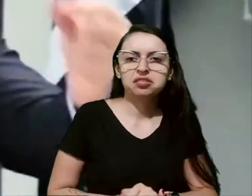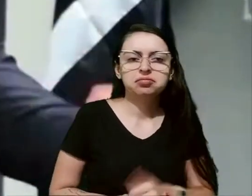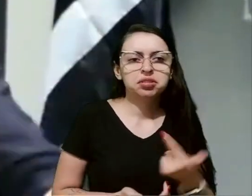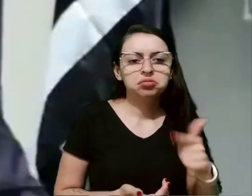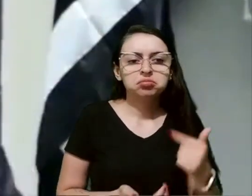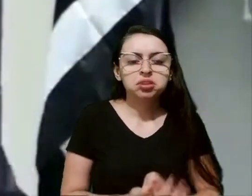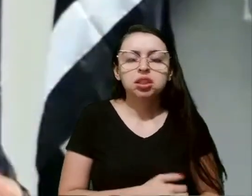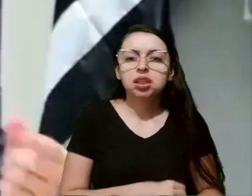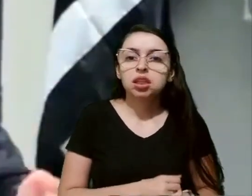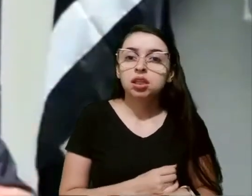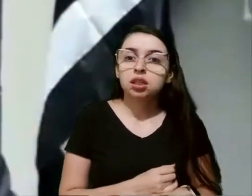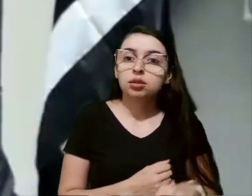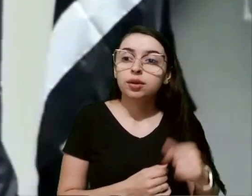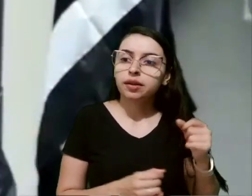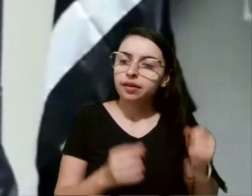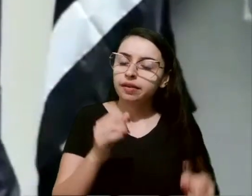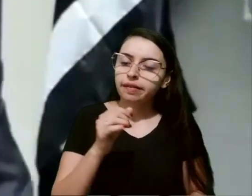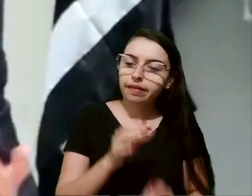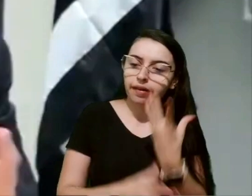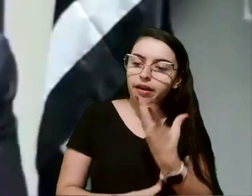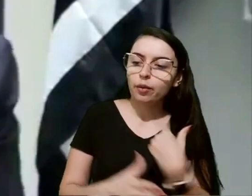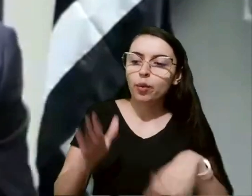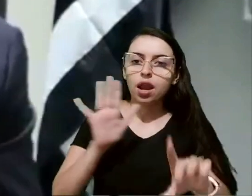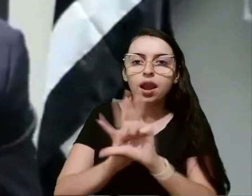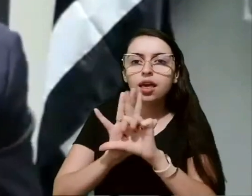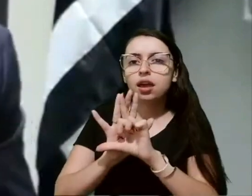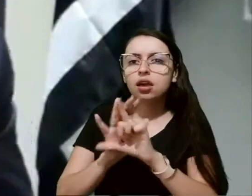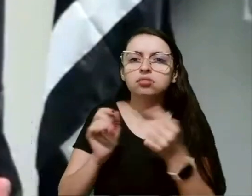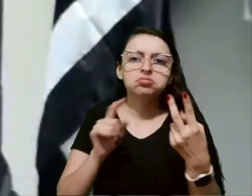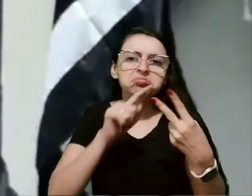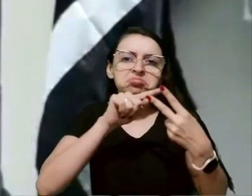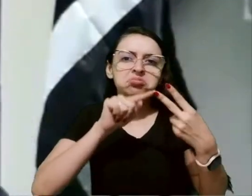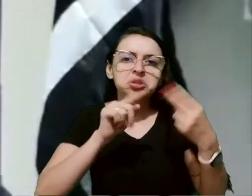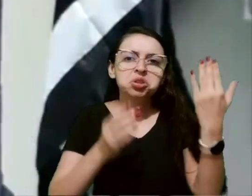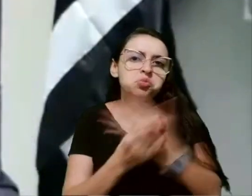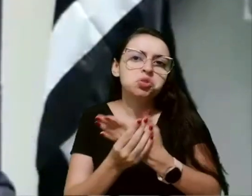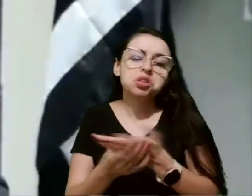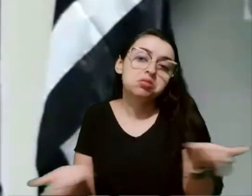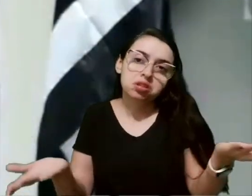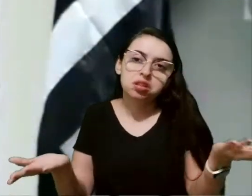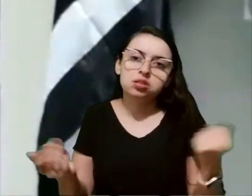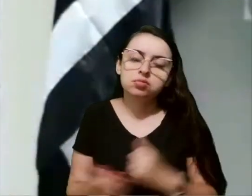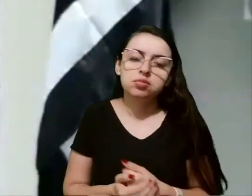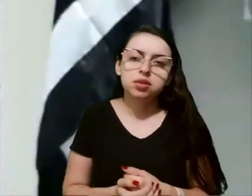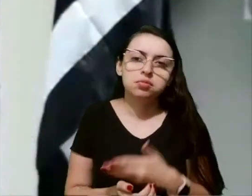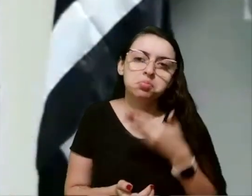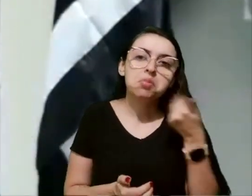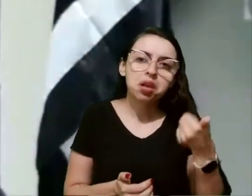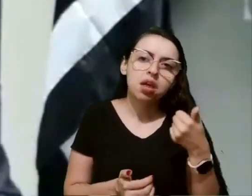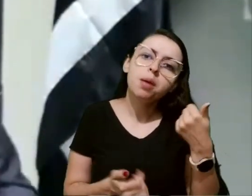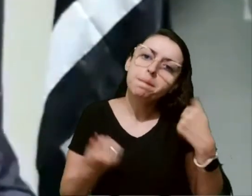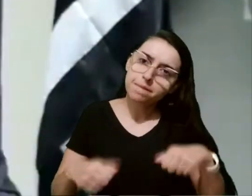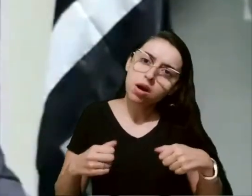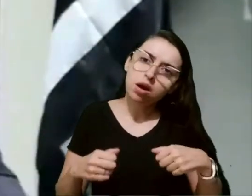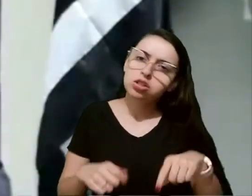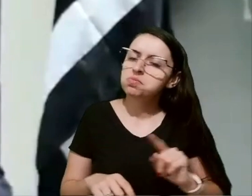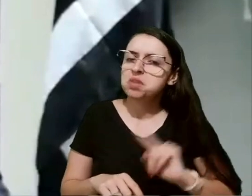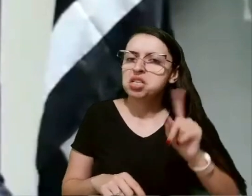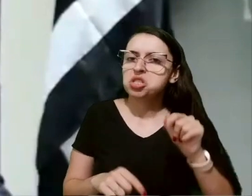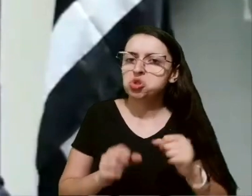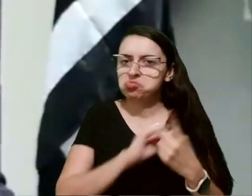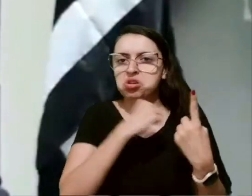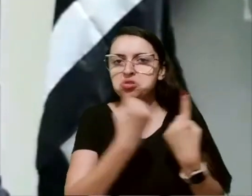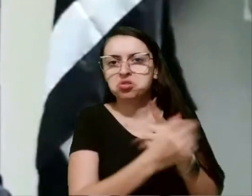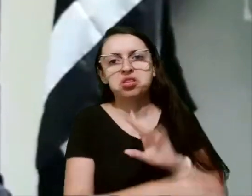máquina legislativa para criar uma lei para dar conta de um ou 2 casos que aparecem, que podem ser relevantes até economicamente ou financeiramente, mas não são